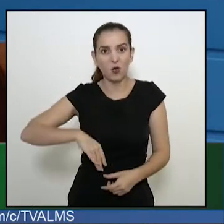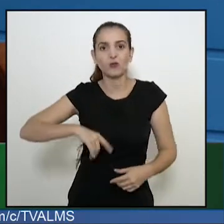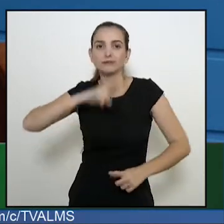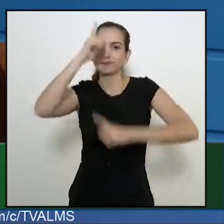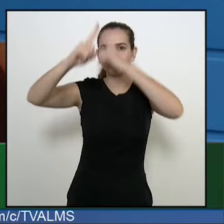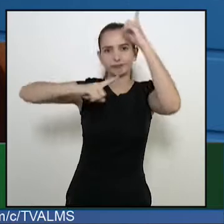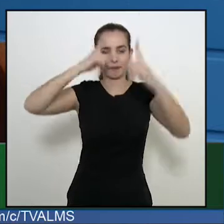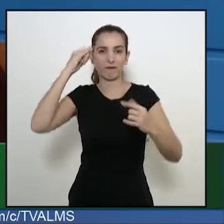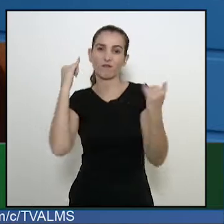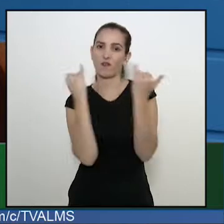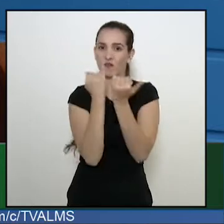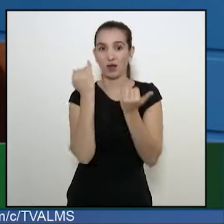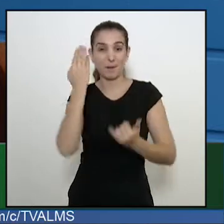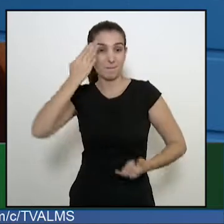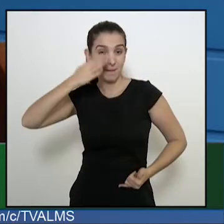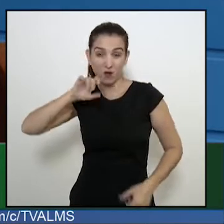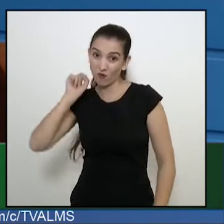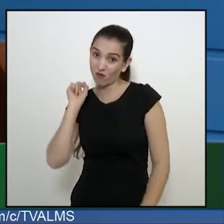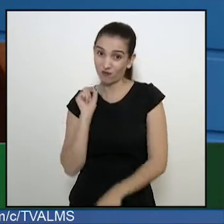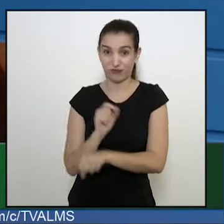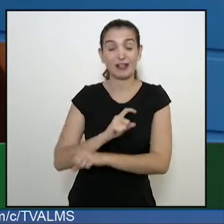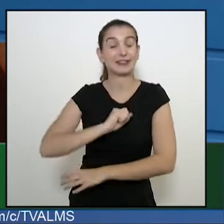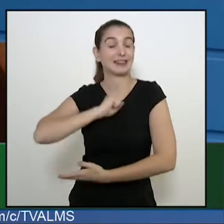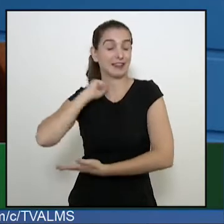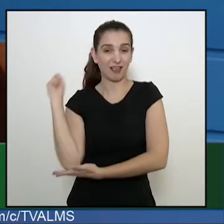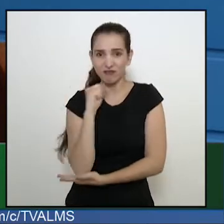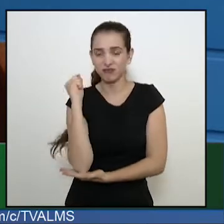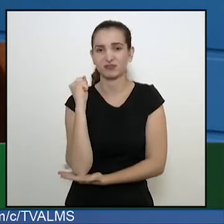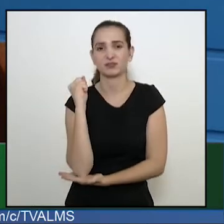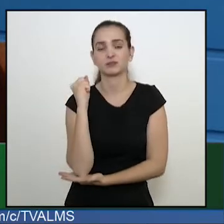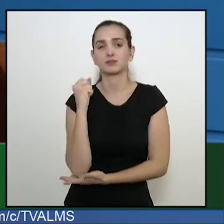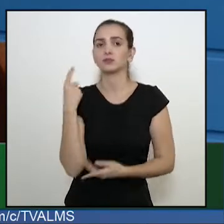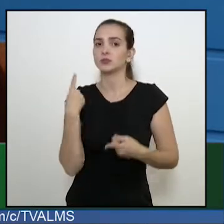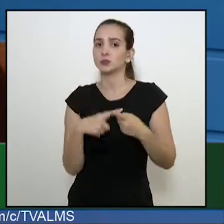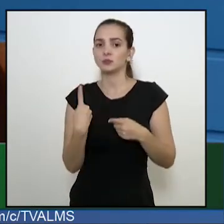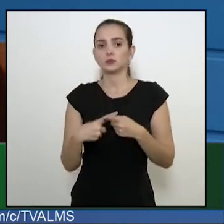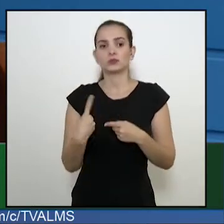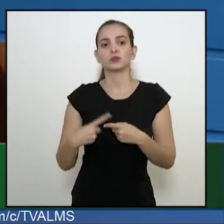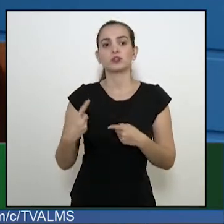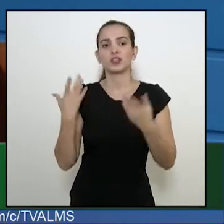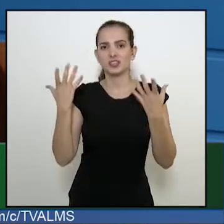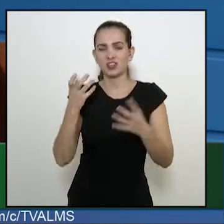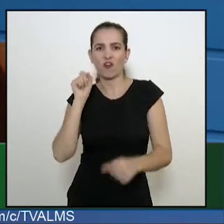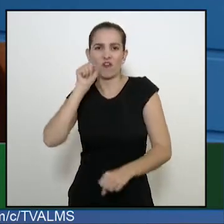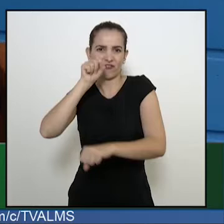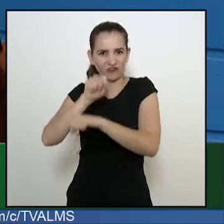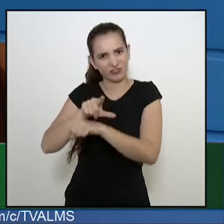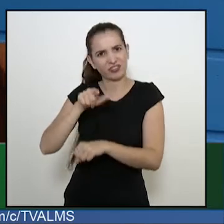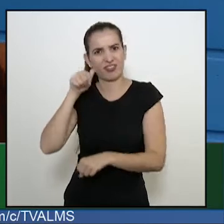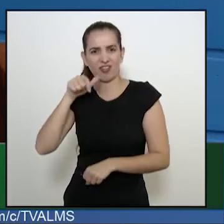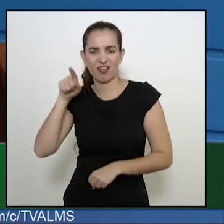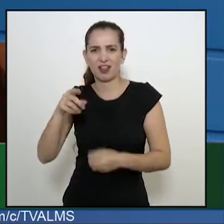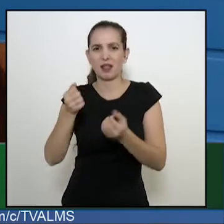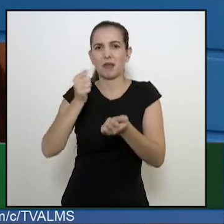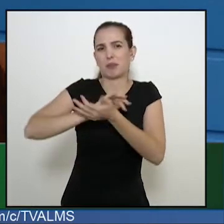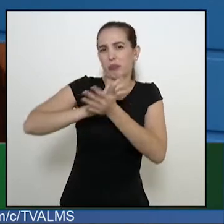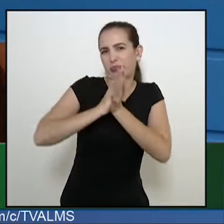inventar calúnias desse tipo para desmerecer,